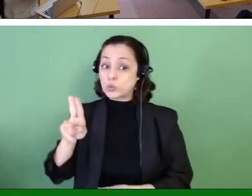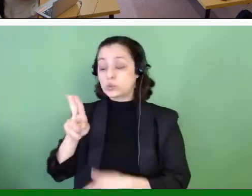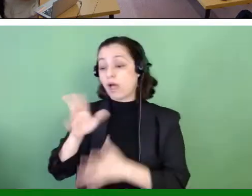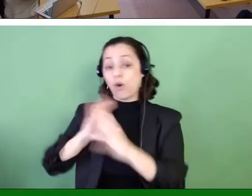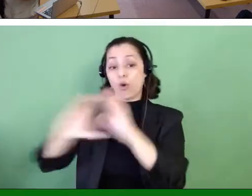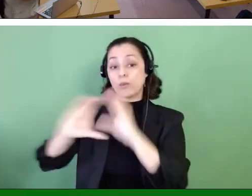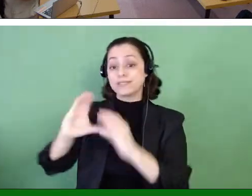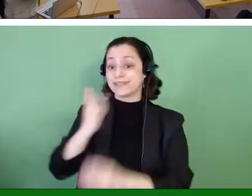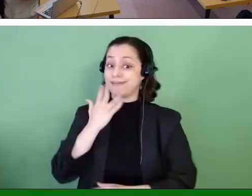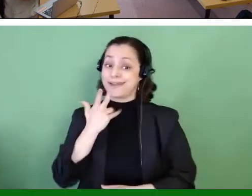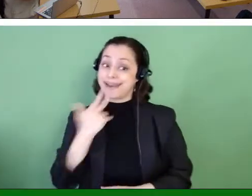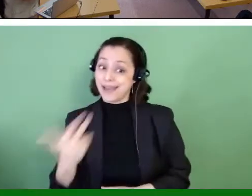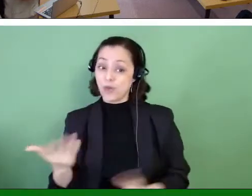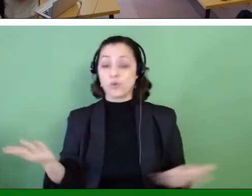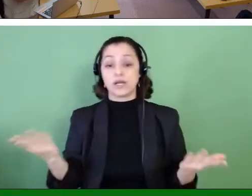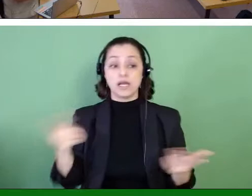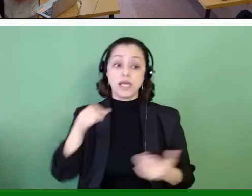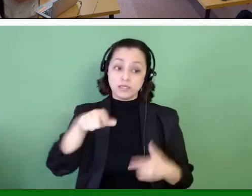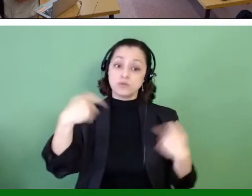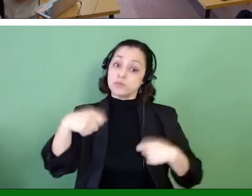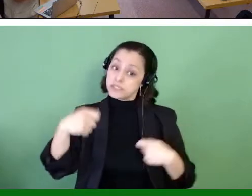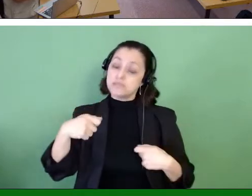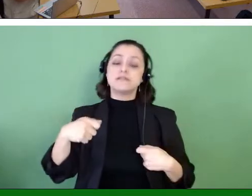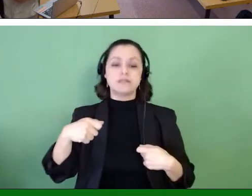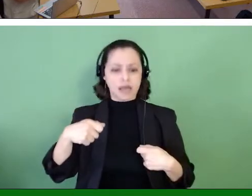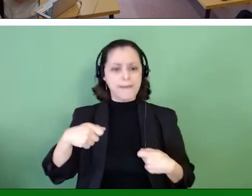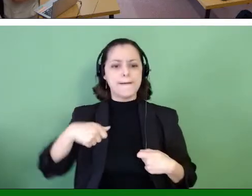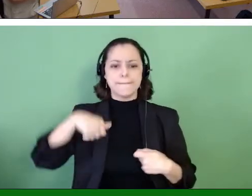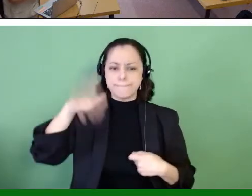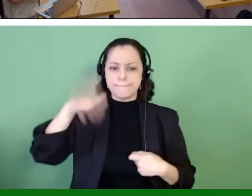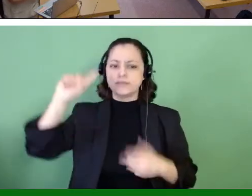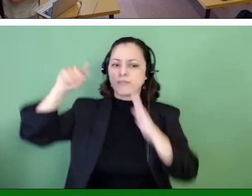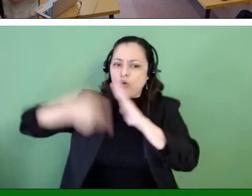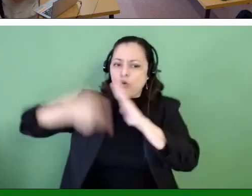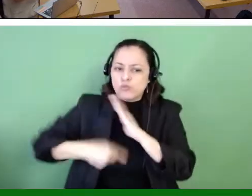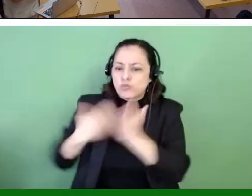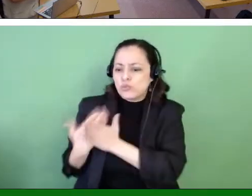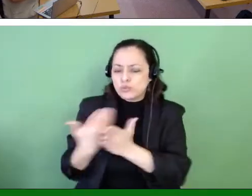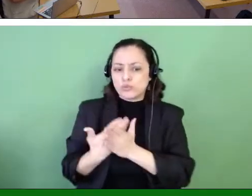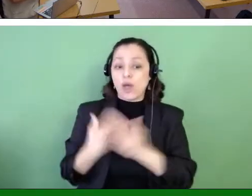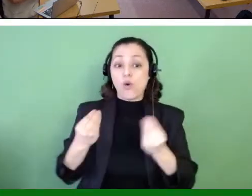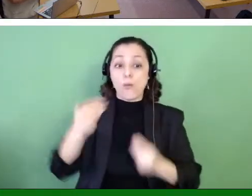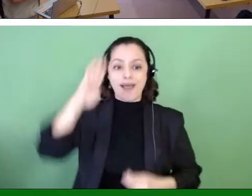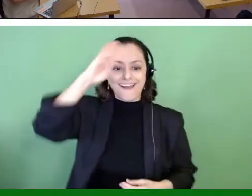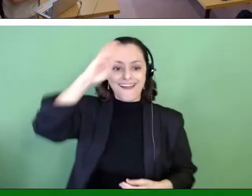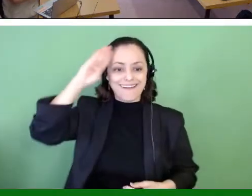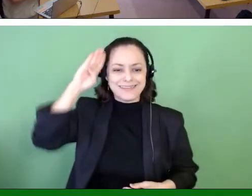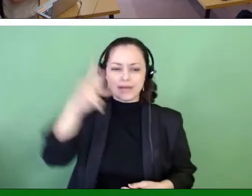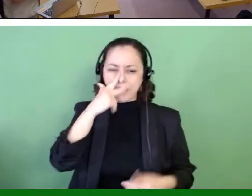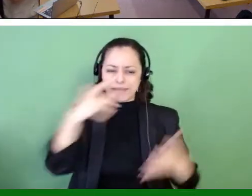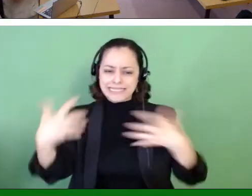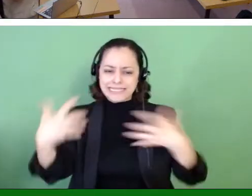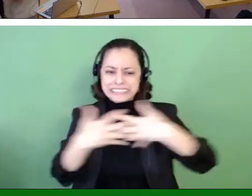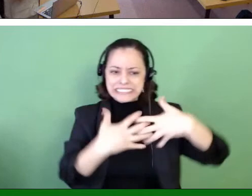e amadurecido academicamente, porque acredito que a gente ainda não tenha tão detalhado isso ainda.